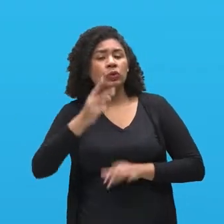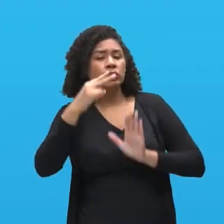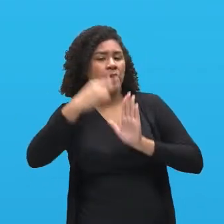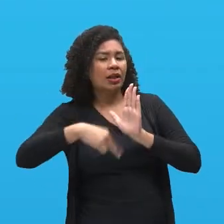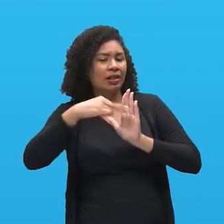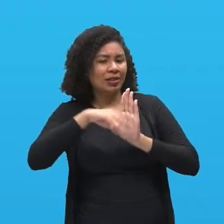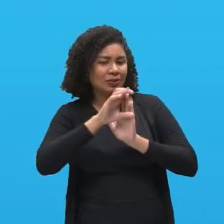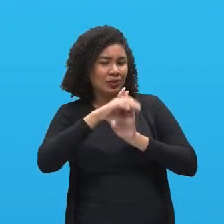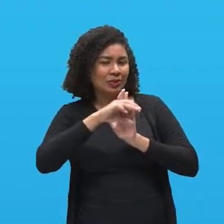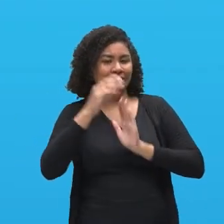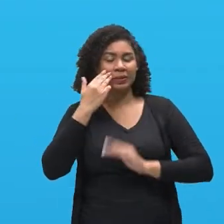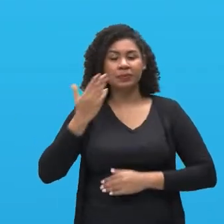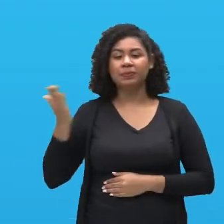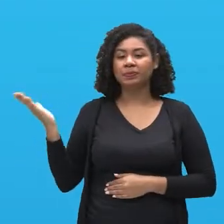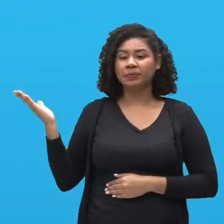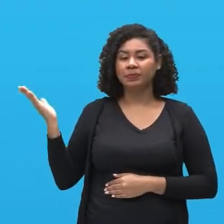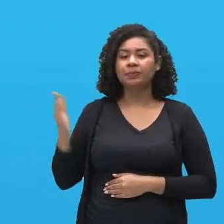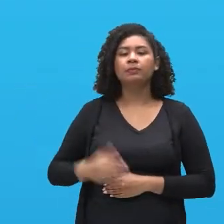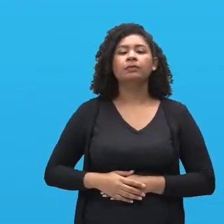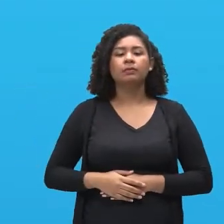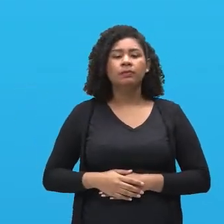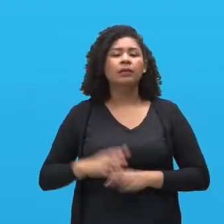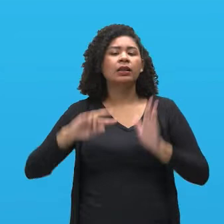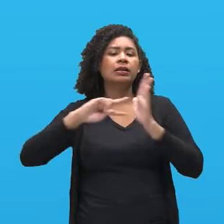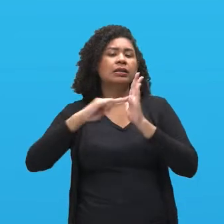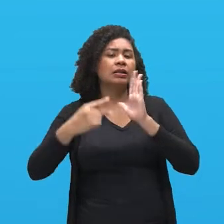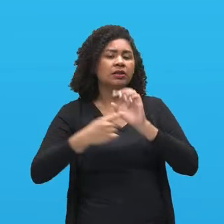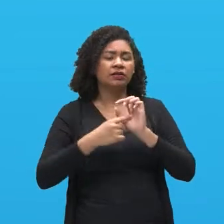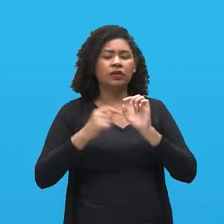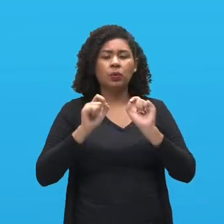terminar de ler. Consiste em uma rápida